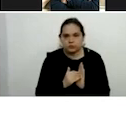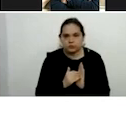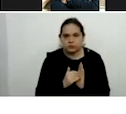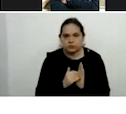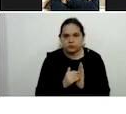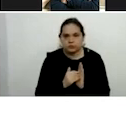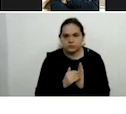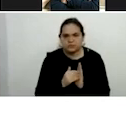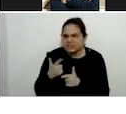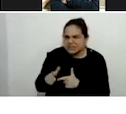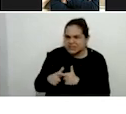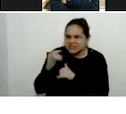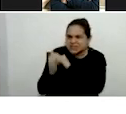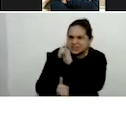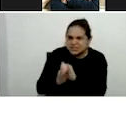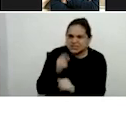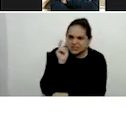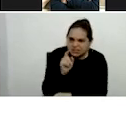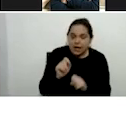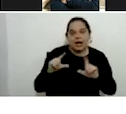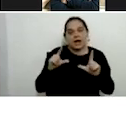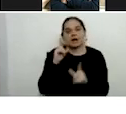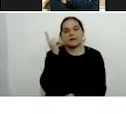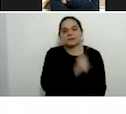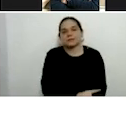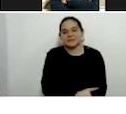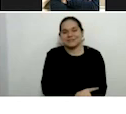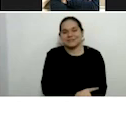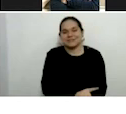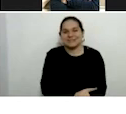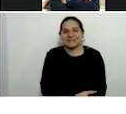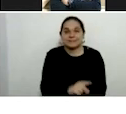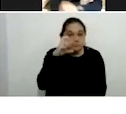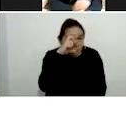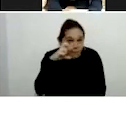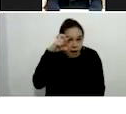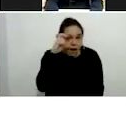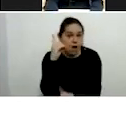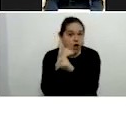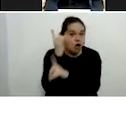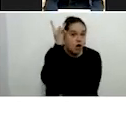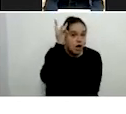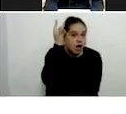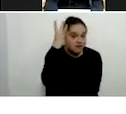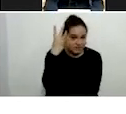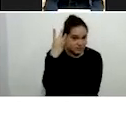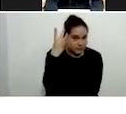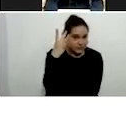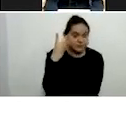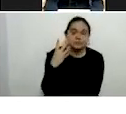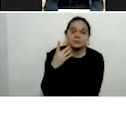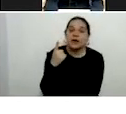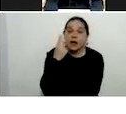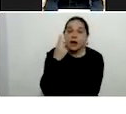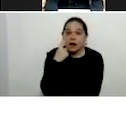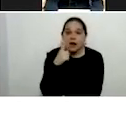Aqui está o nosso portal do Ache Fácil, onde você consegue